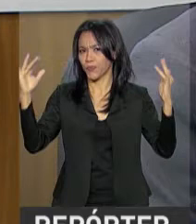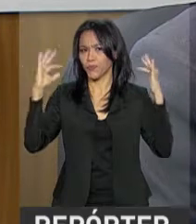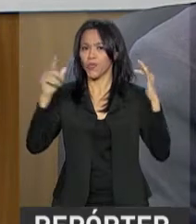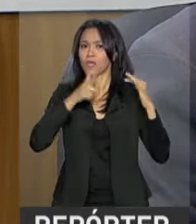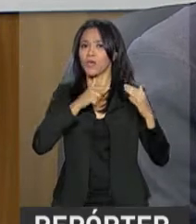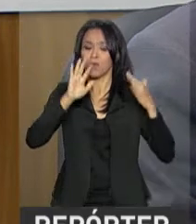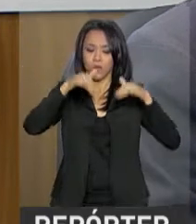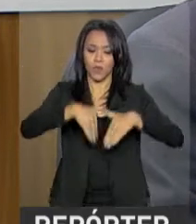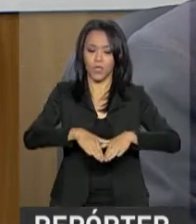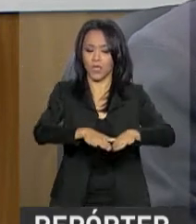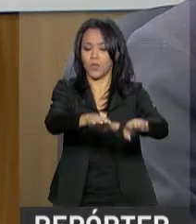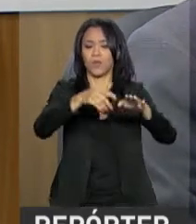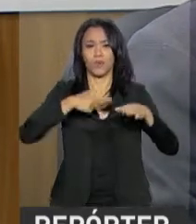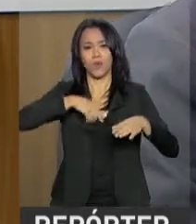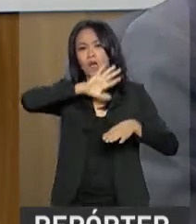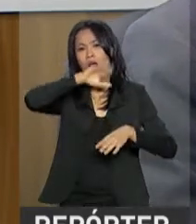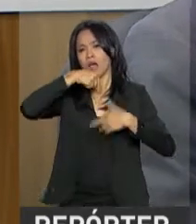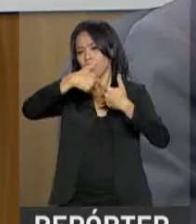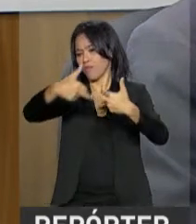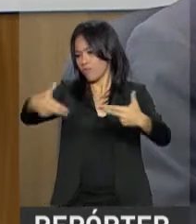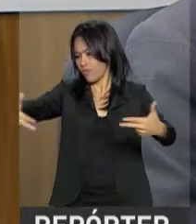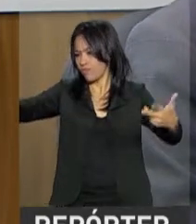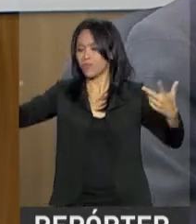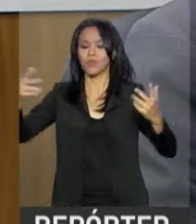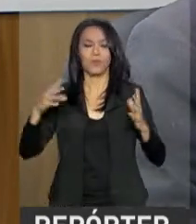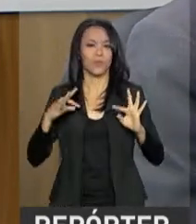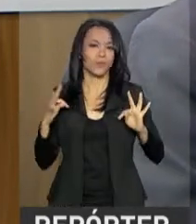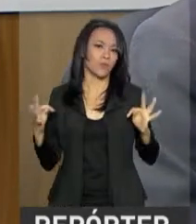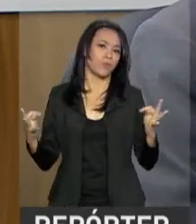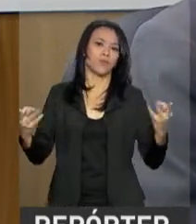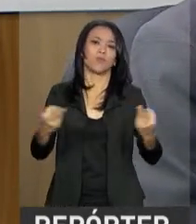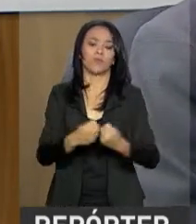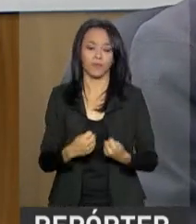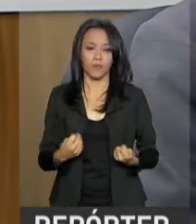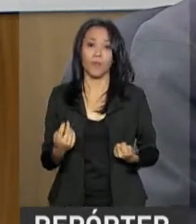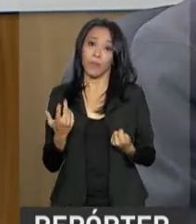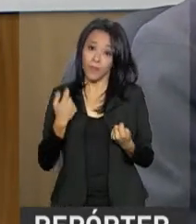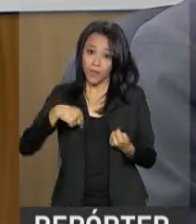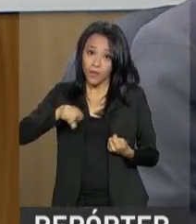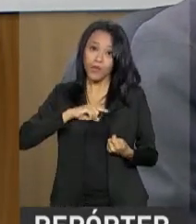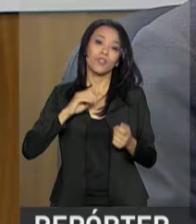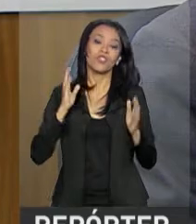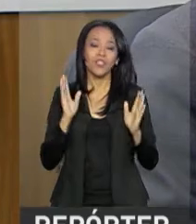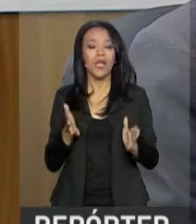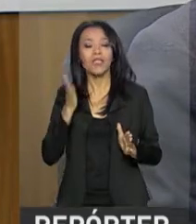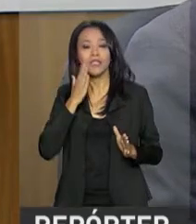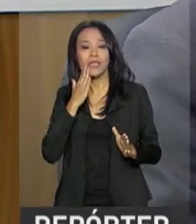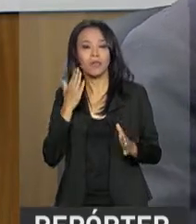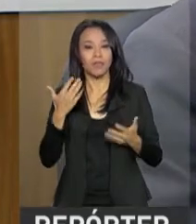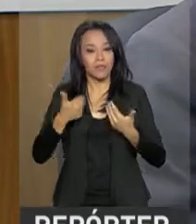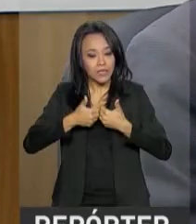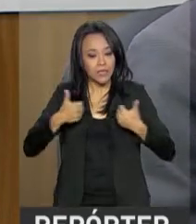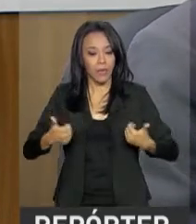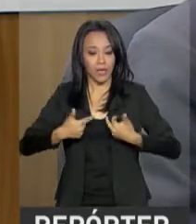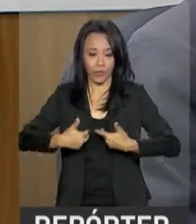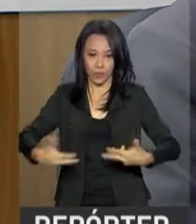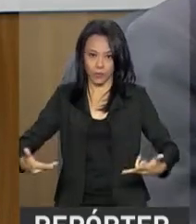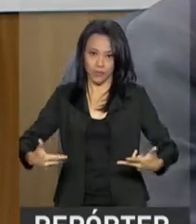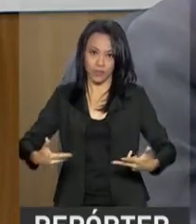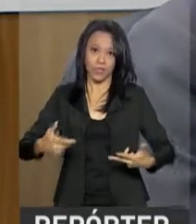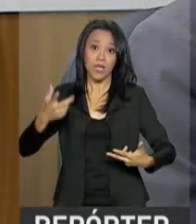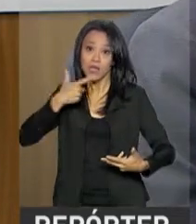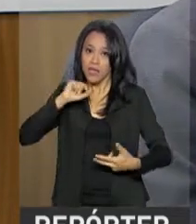nossos biomas que se encontra ainda sob pressão mas agora eu posso te dizer que nós estamos separando o joio do trigo a produção legal